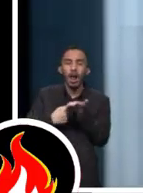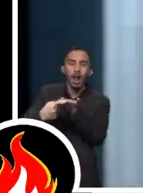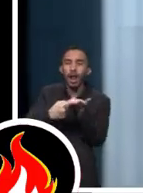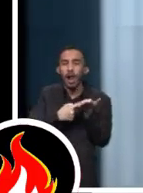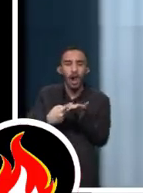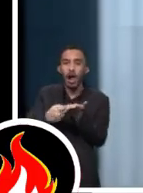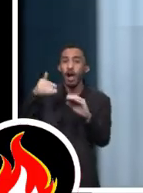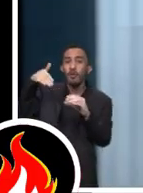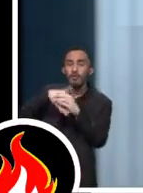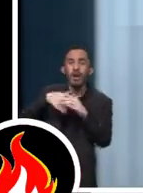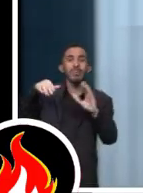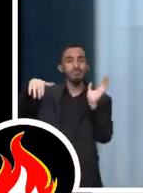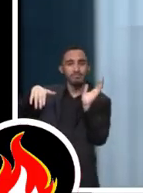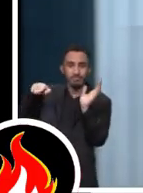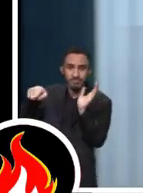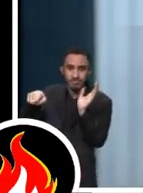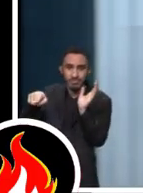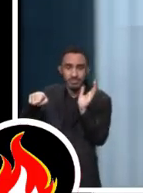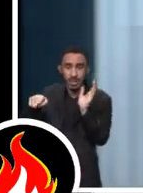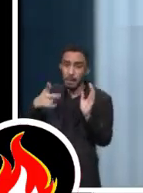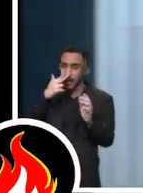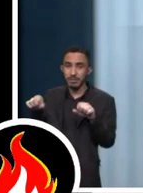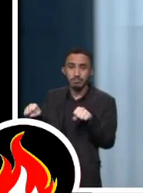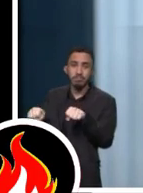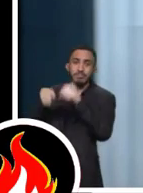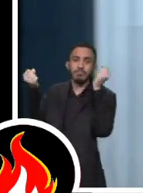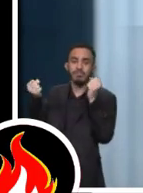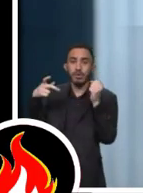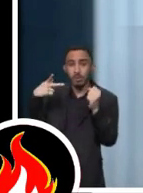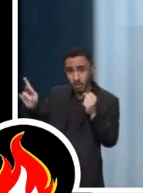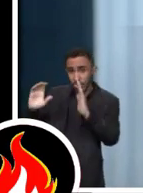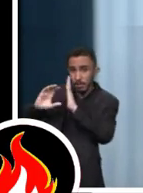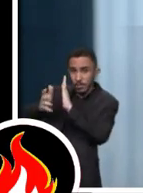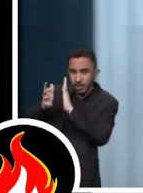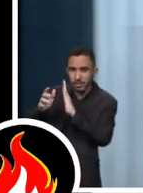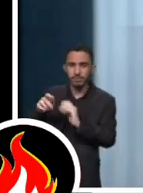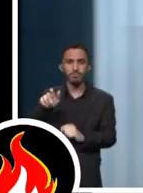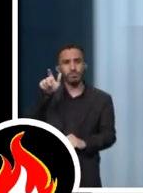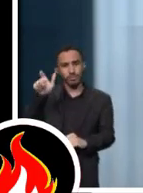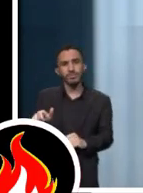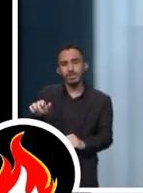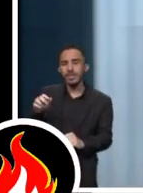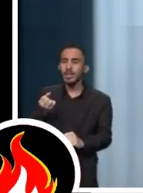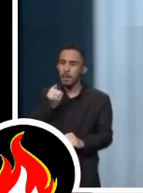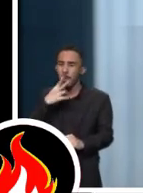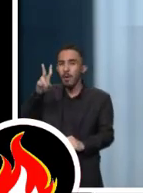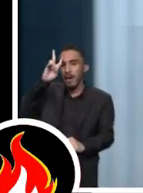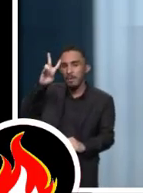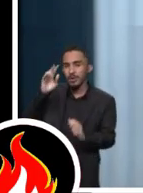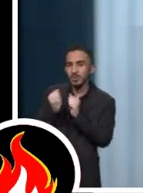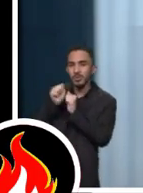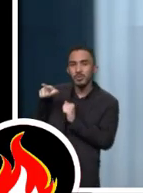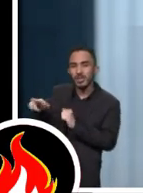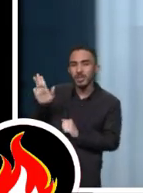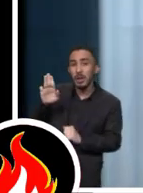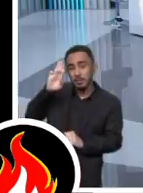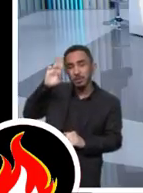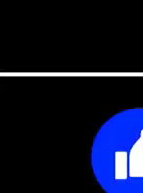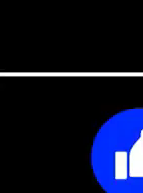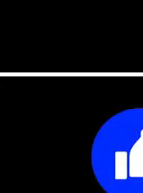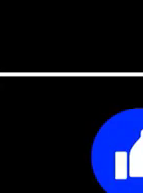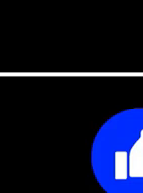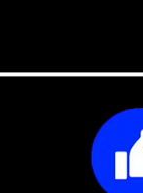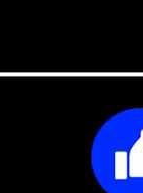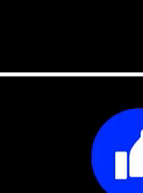Parlamento e ele explodiu o seu partido deve ter muitas boas recordações contigo principalmente na